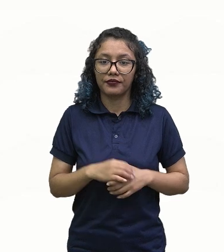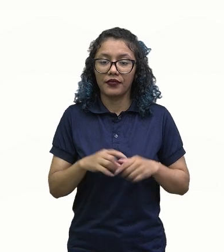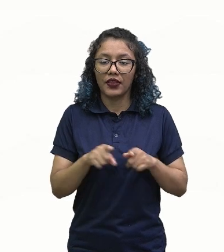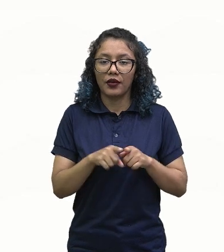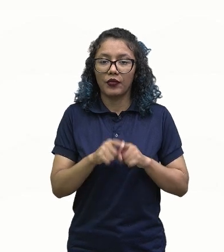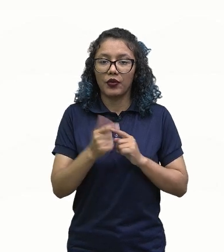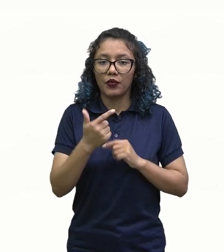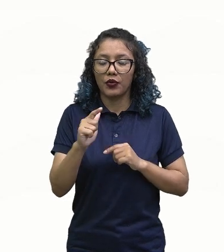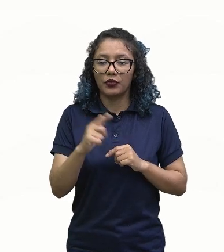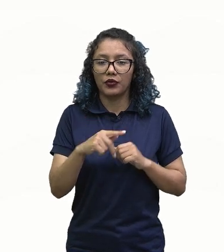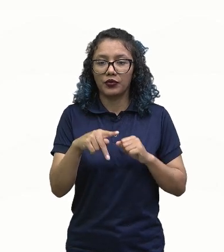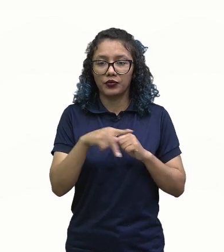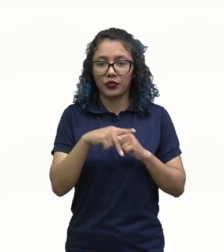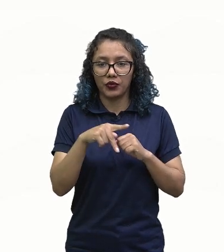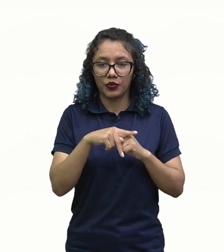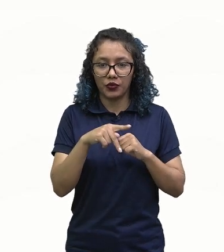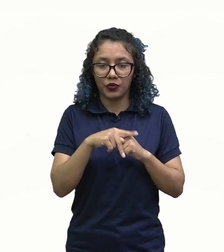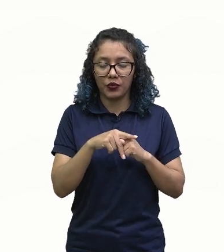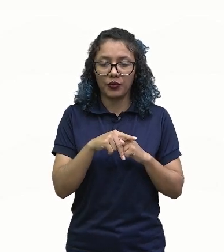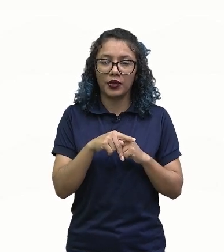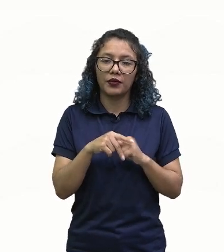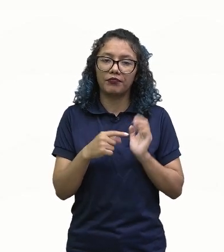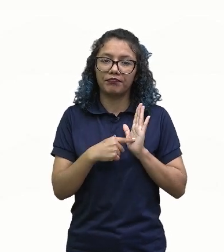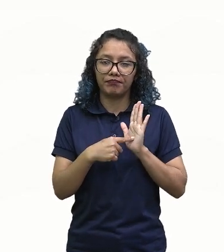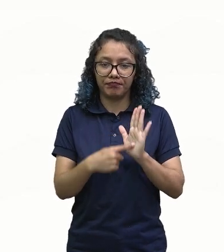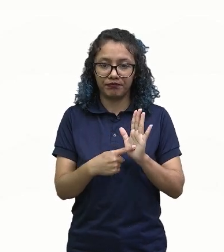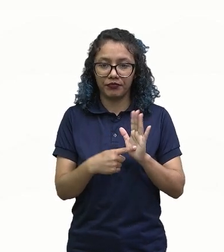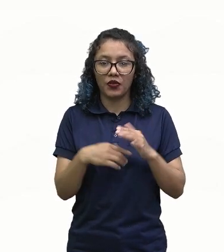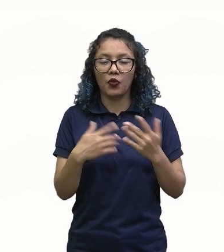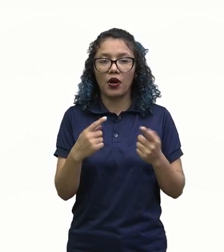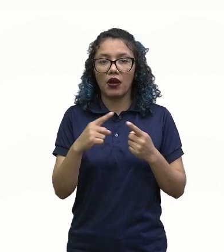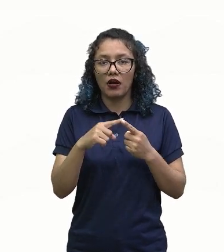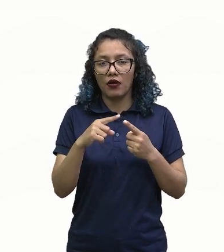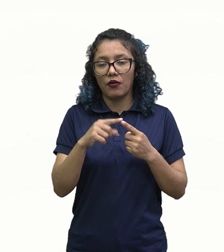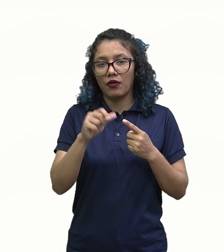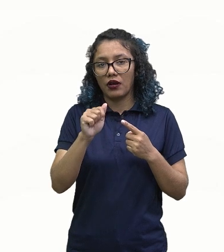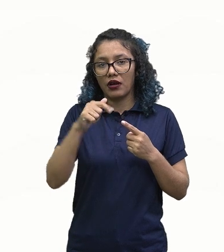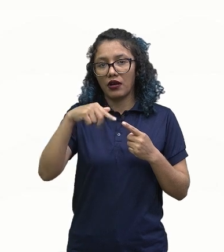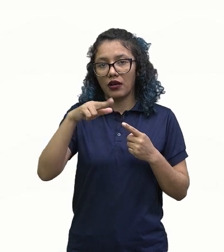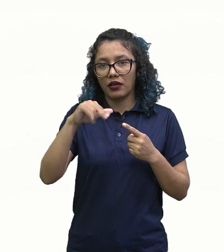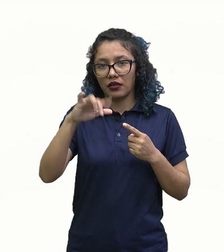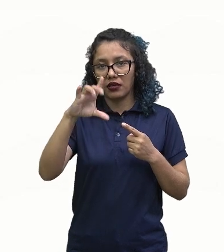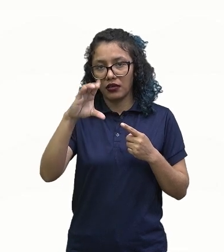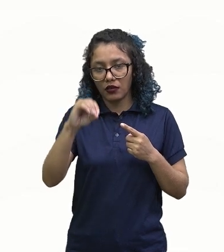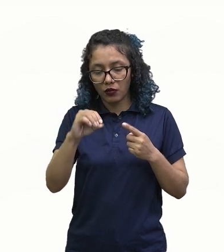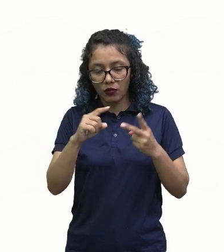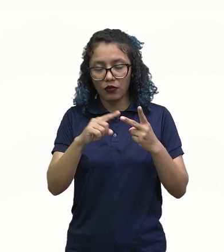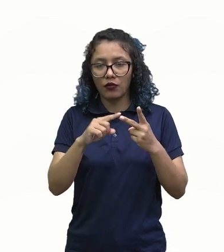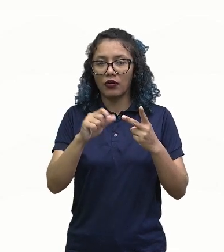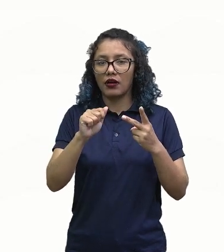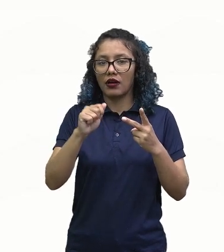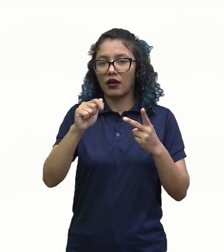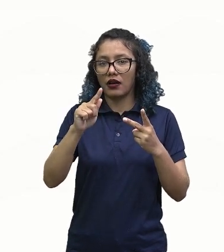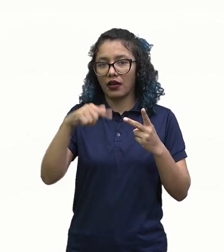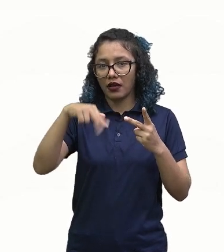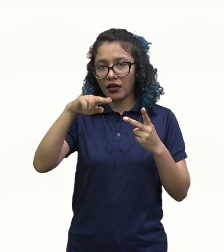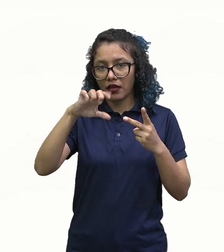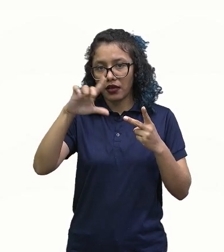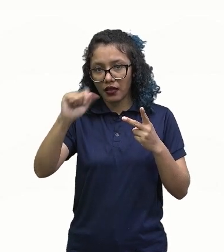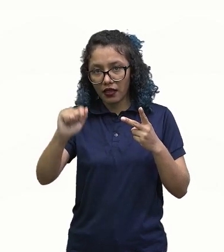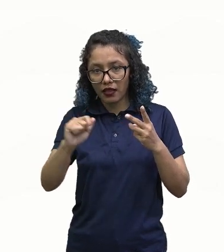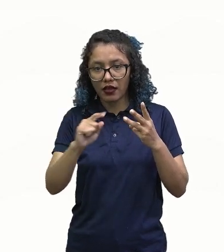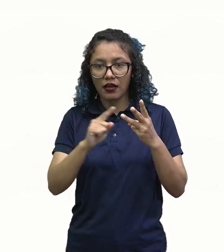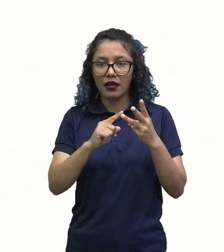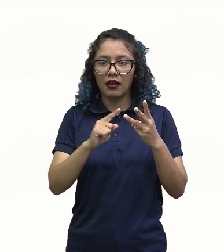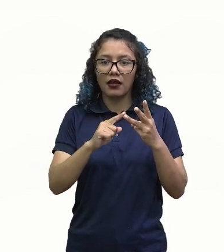pronomes demonstrativos. Pronomes demonstrativos, aquilo, aquela e aquele. Notem